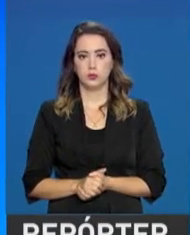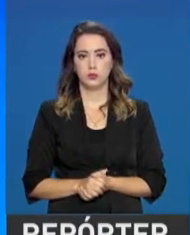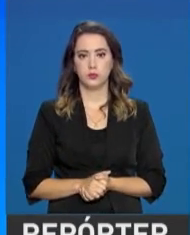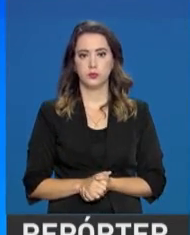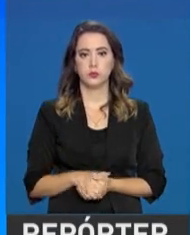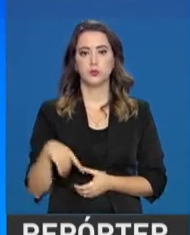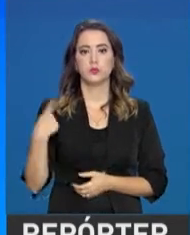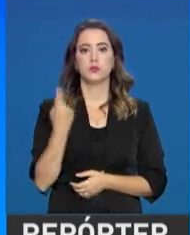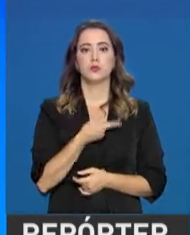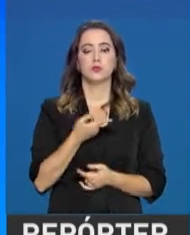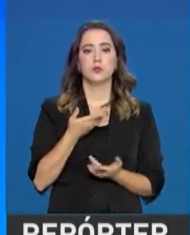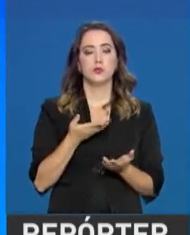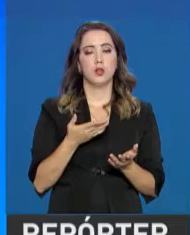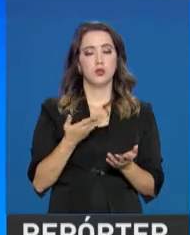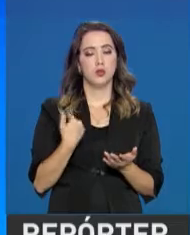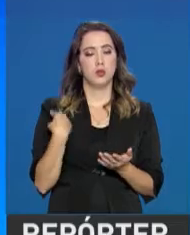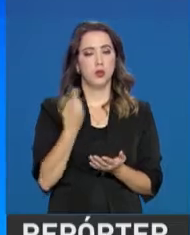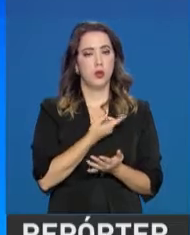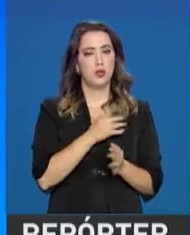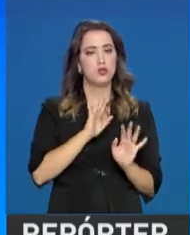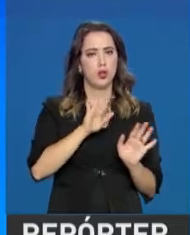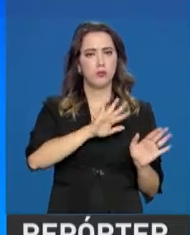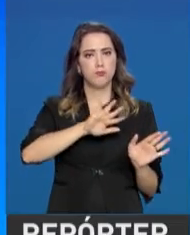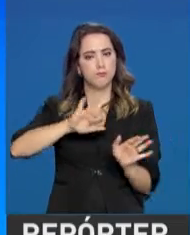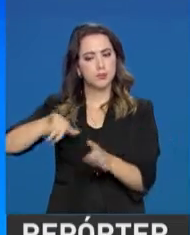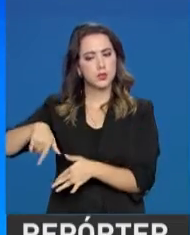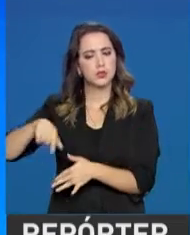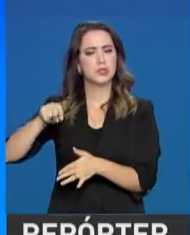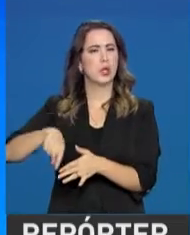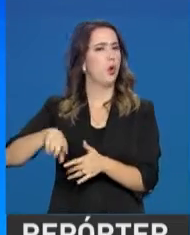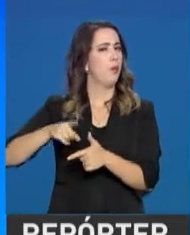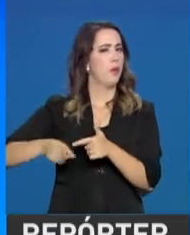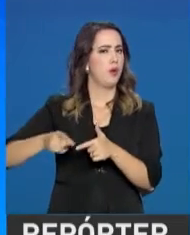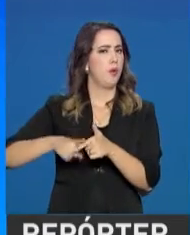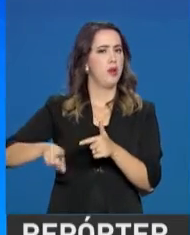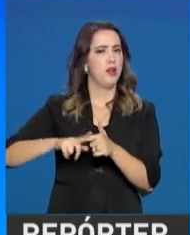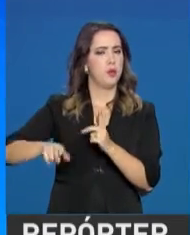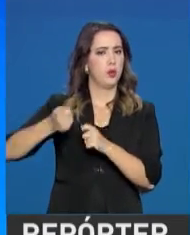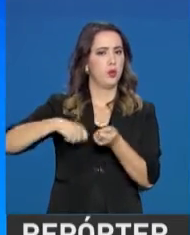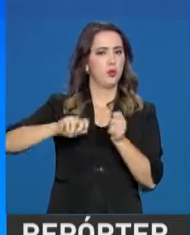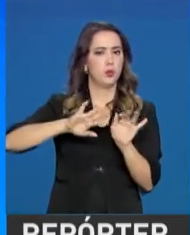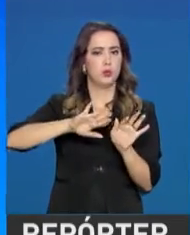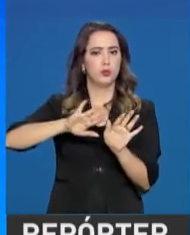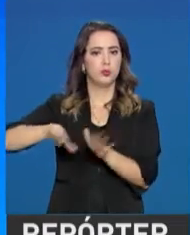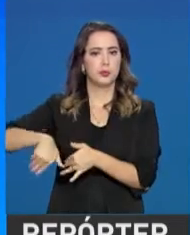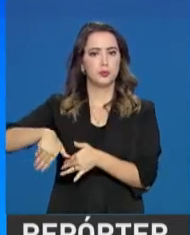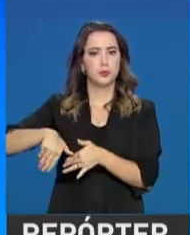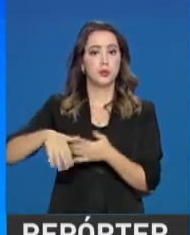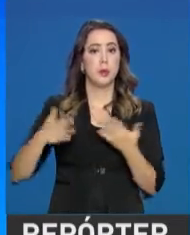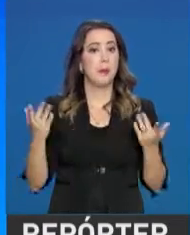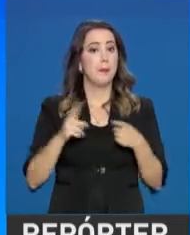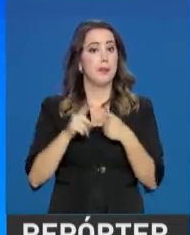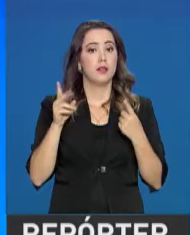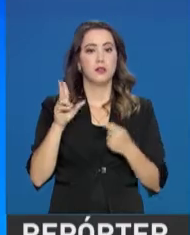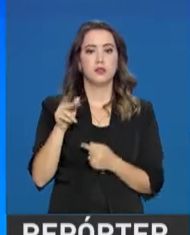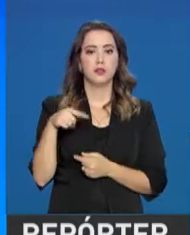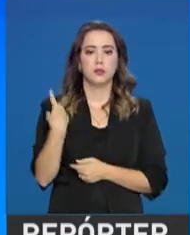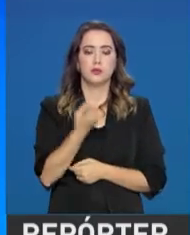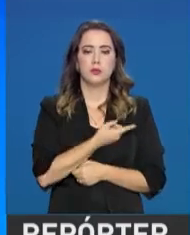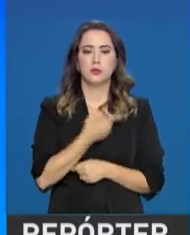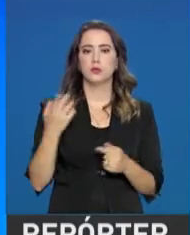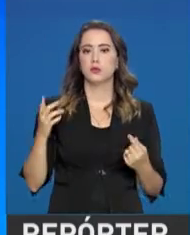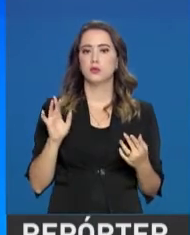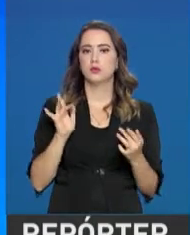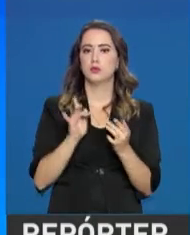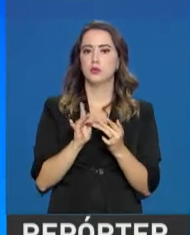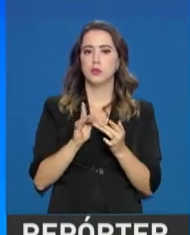Deixamos para trás uma das piores recessões de nossa história, mas em momento algum admitimos